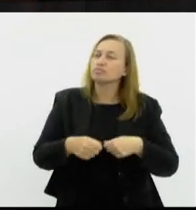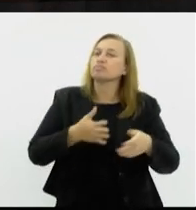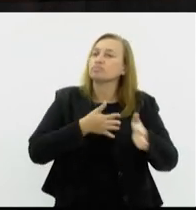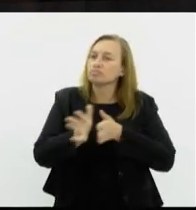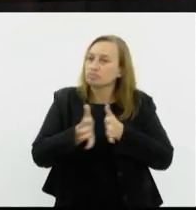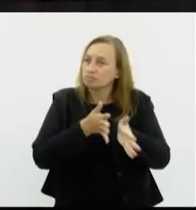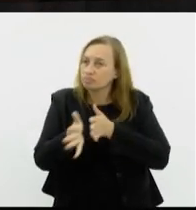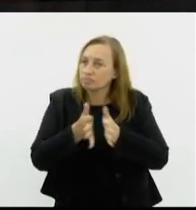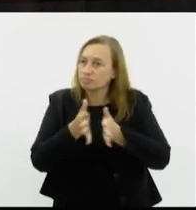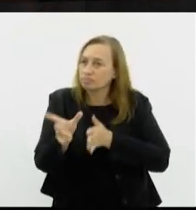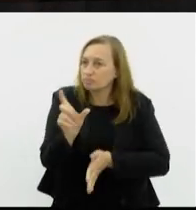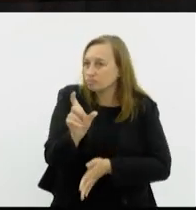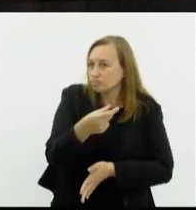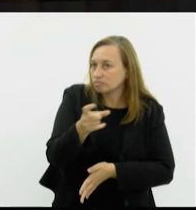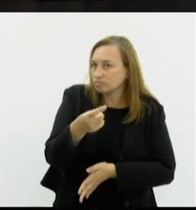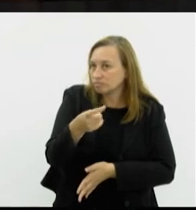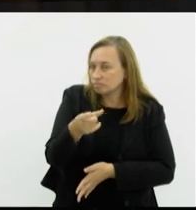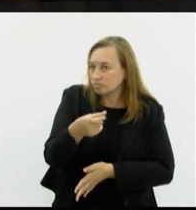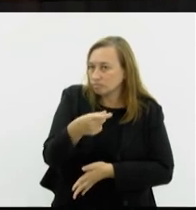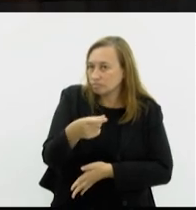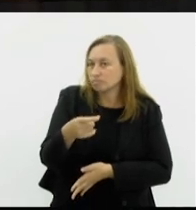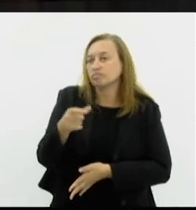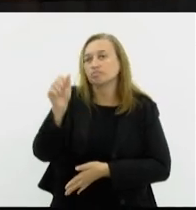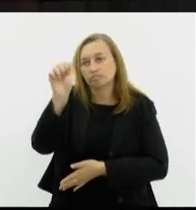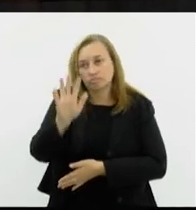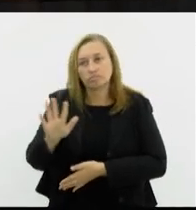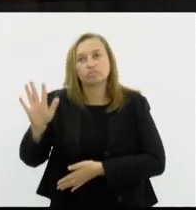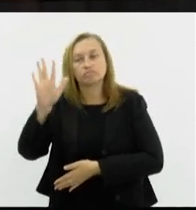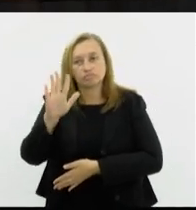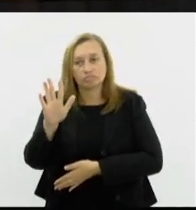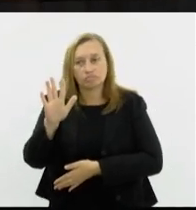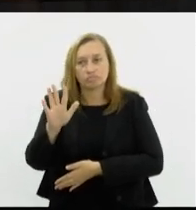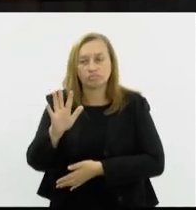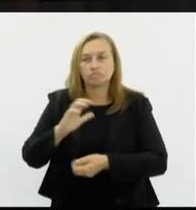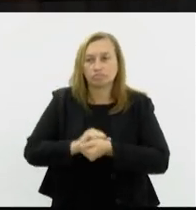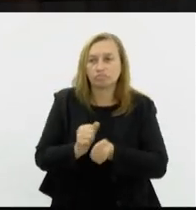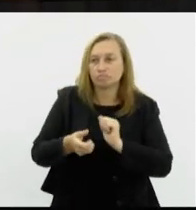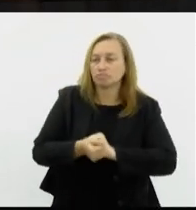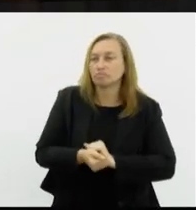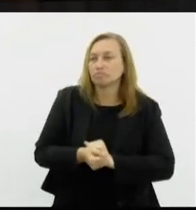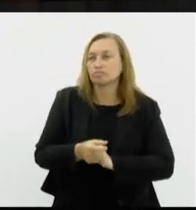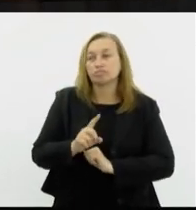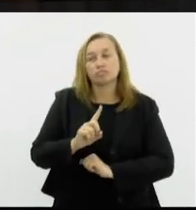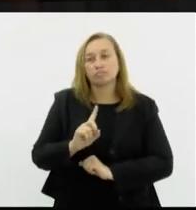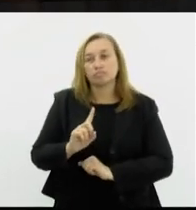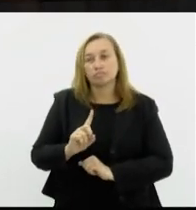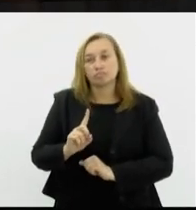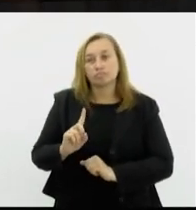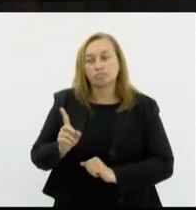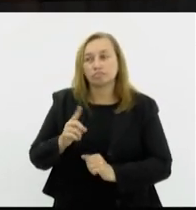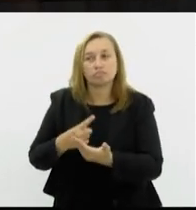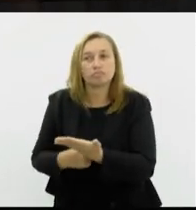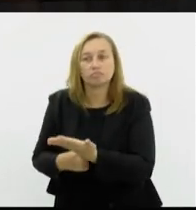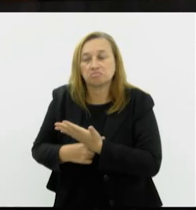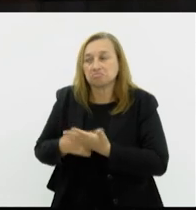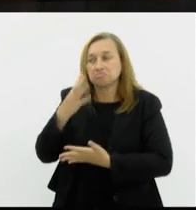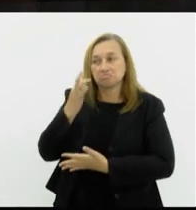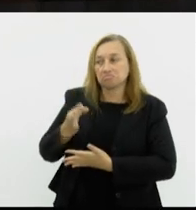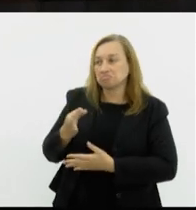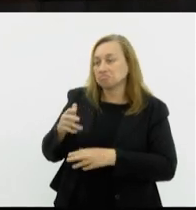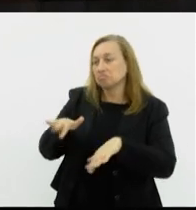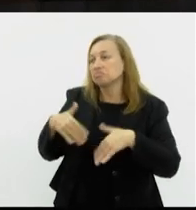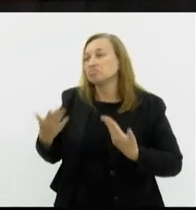acesso à Carteira Nacional do Artesão. E não tenho sido atendida no meu pleito. Não sei por que